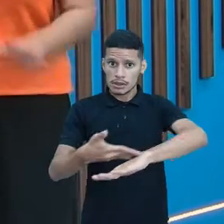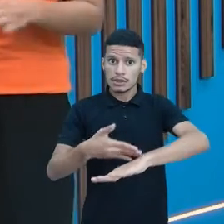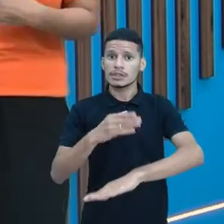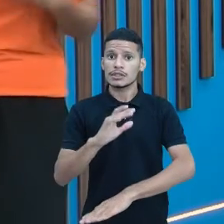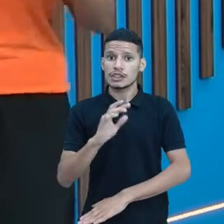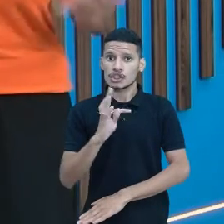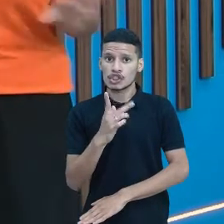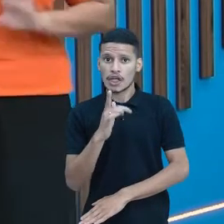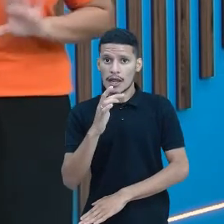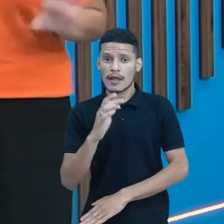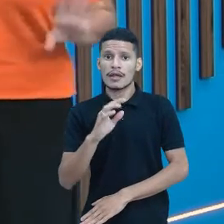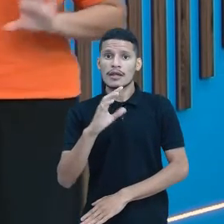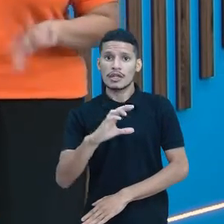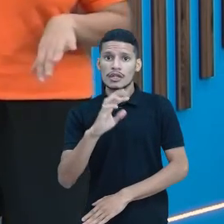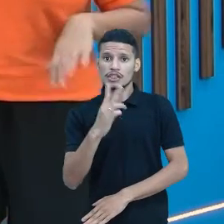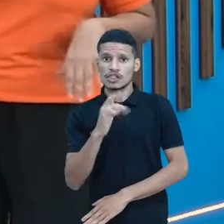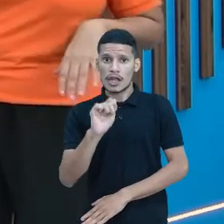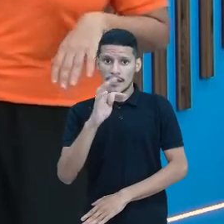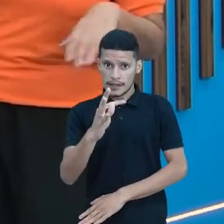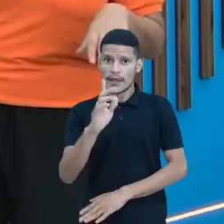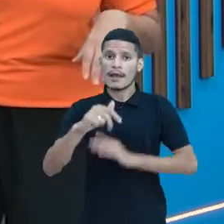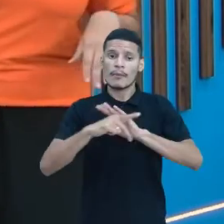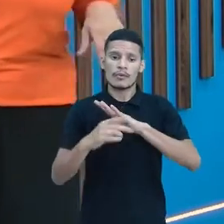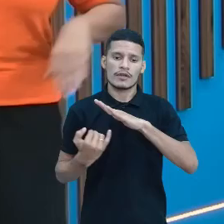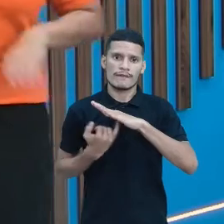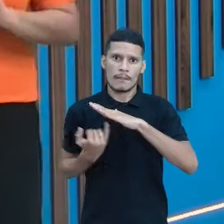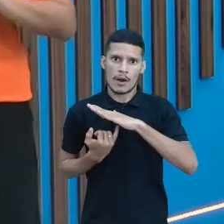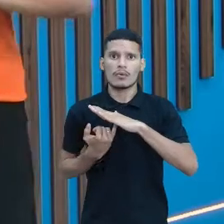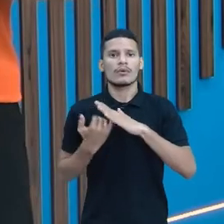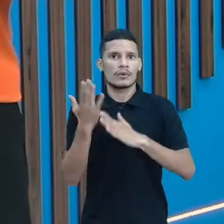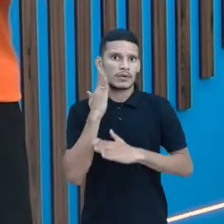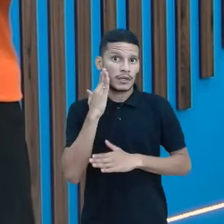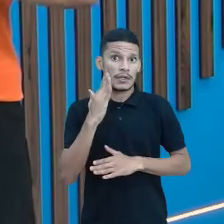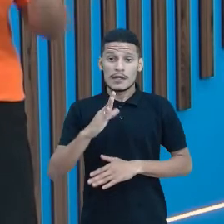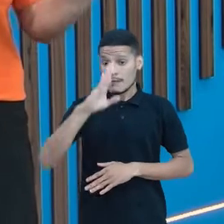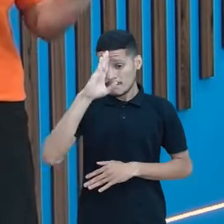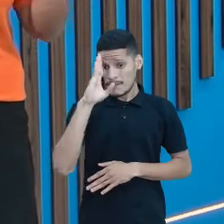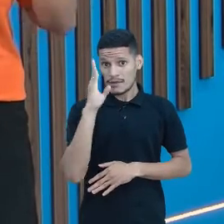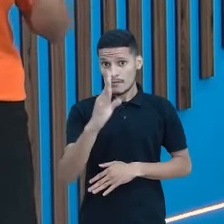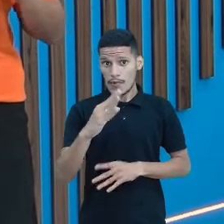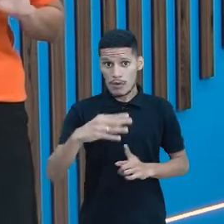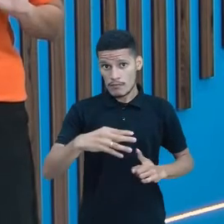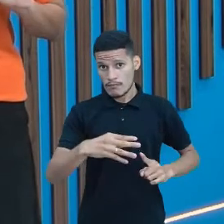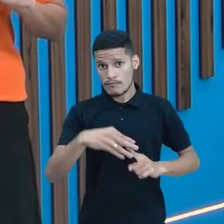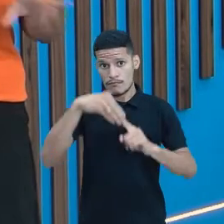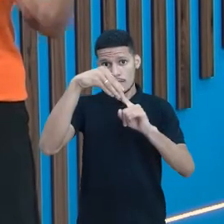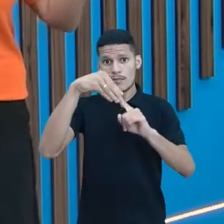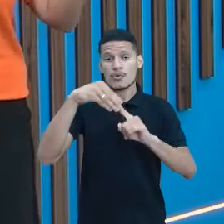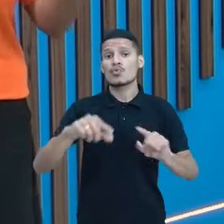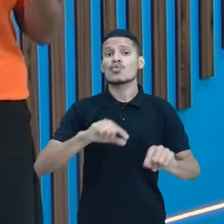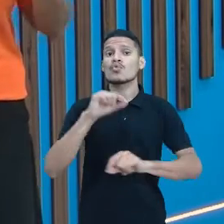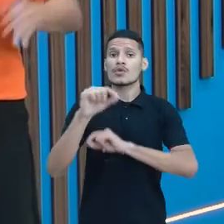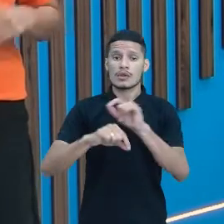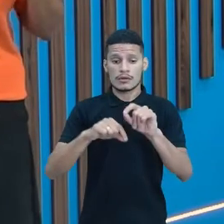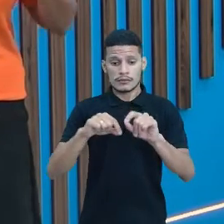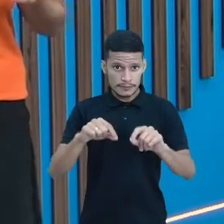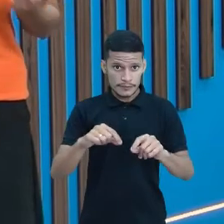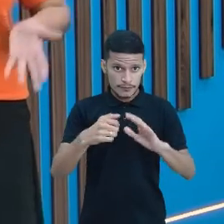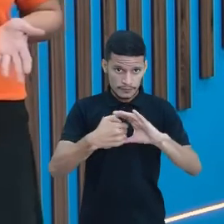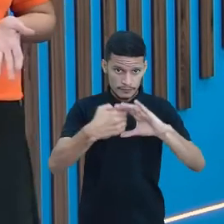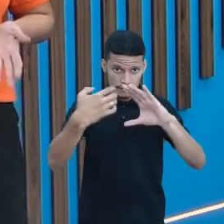chat tende à informalidade. E a gente tem como um dos principais fatores, uma das